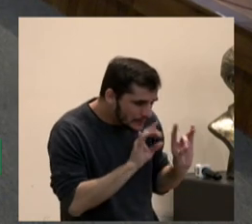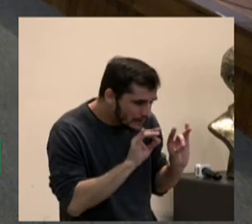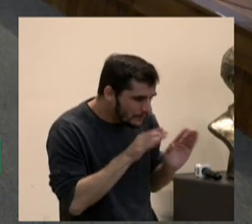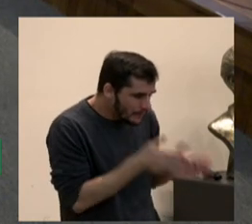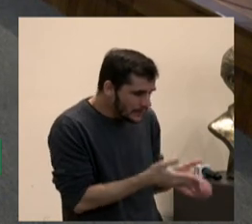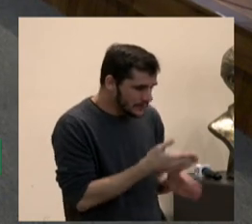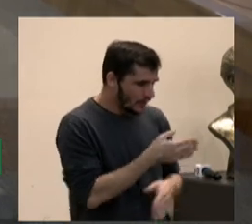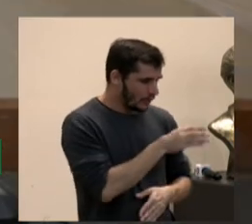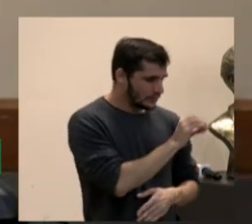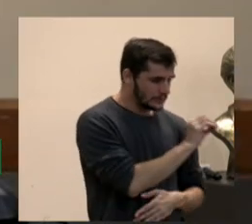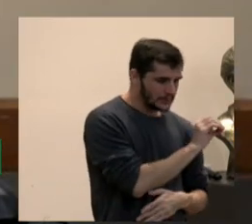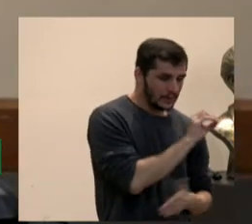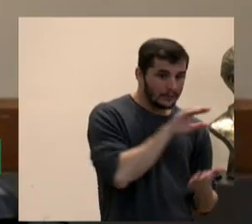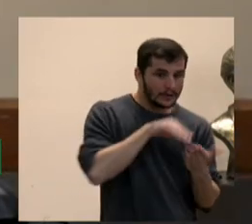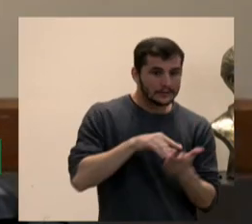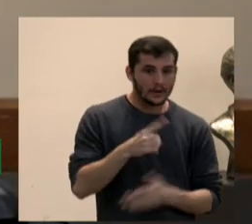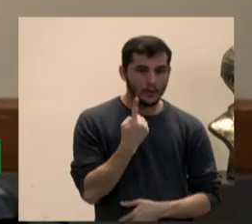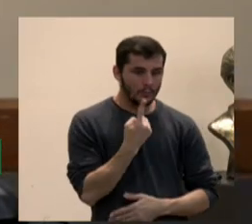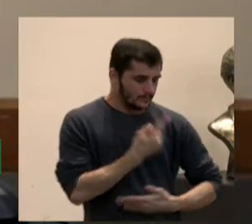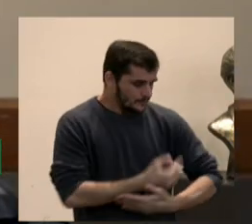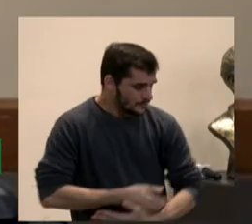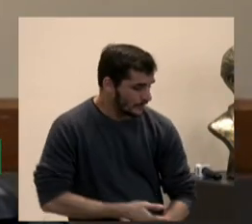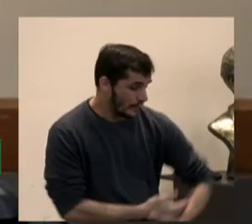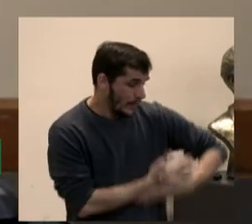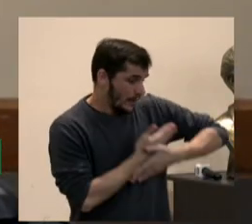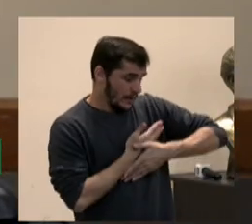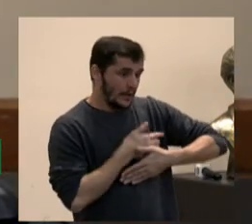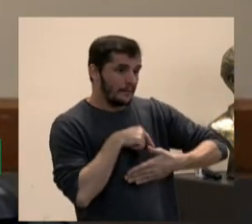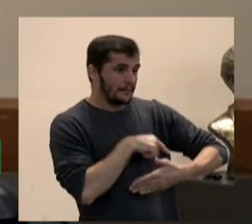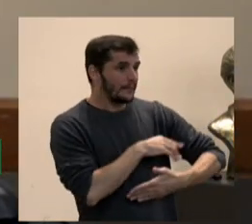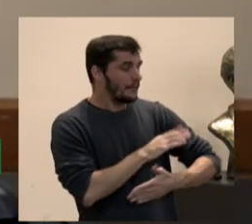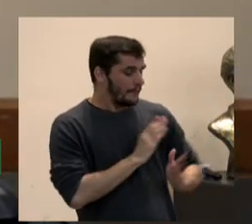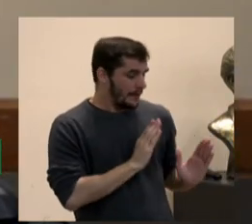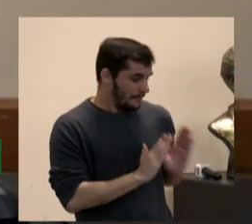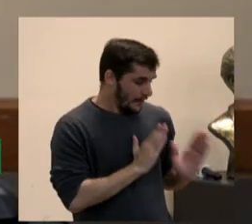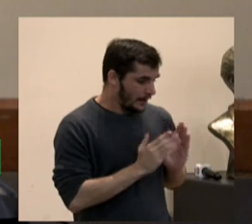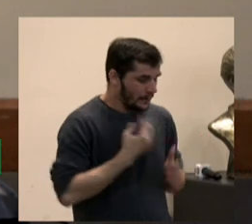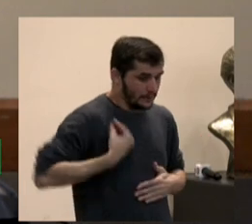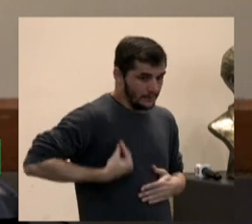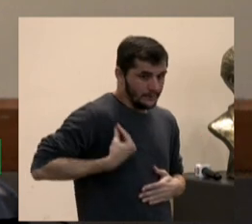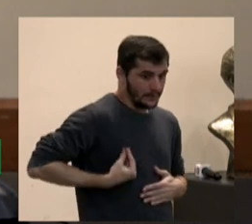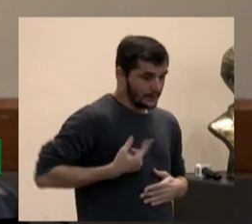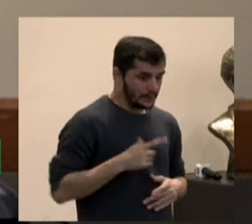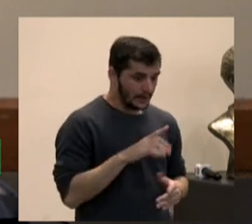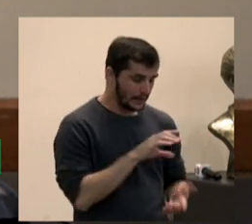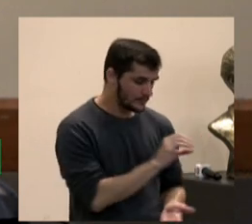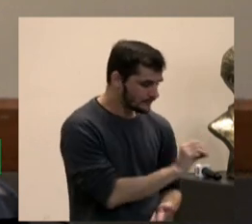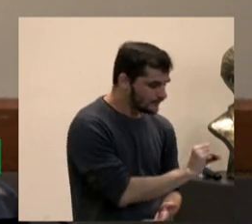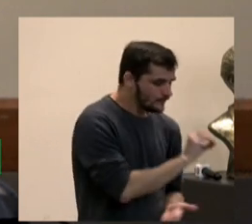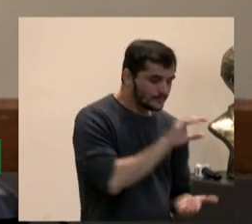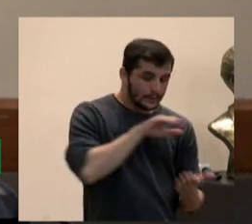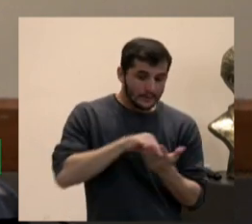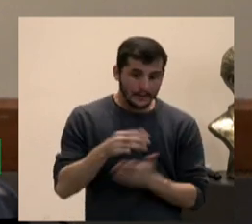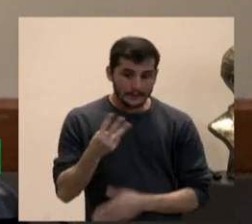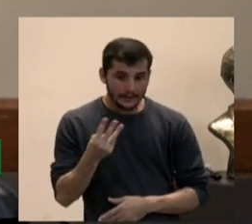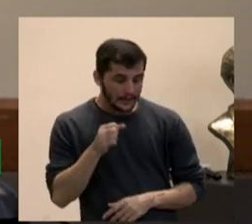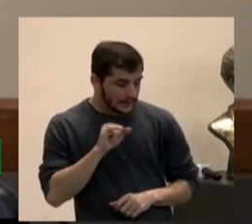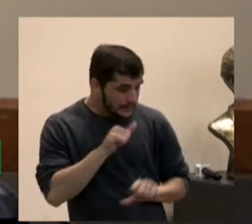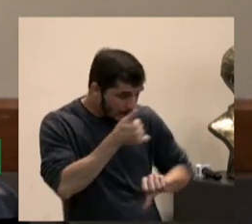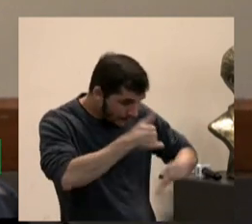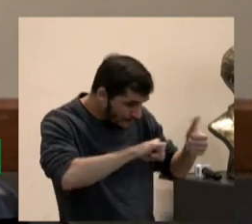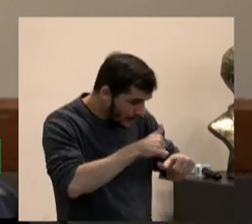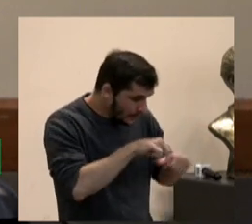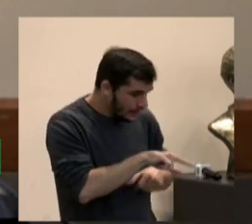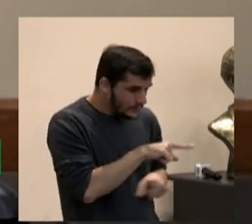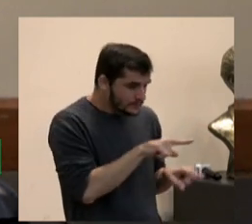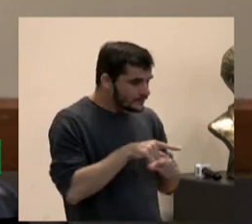nos municípios, né? A gente já fala que o percentual de atendimento de 0 a 3 é pequeno, quando a gente faz uma desagregação por